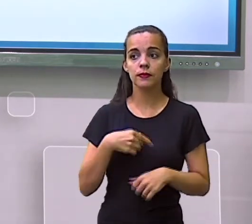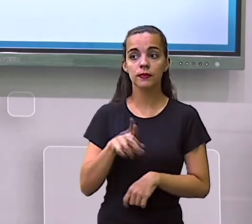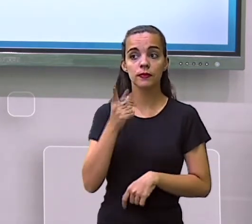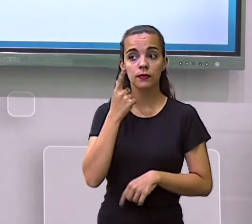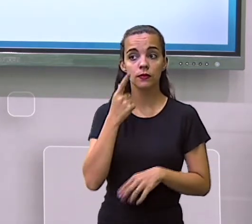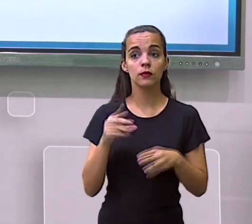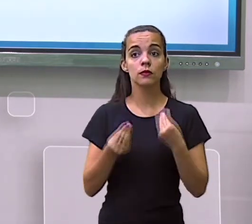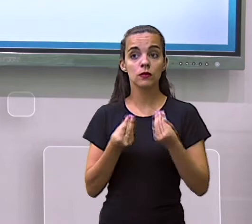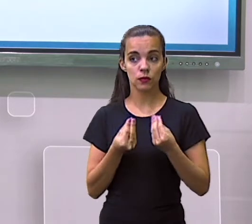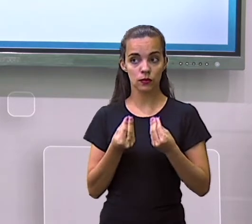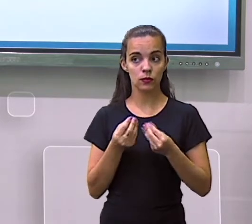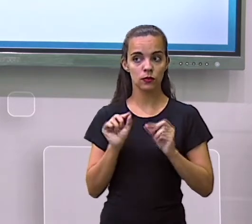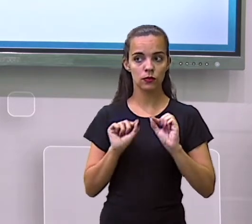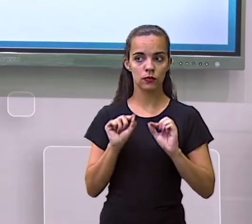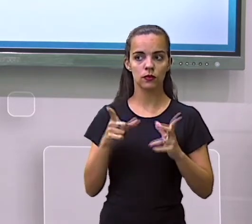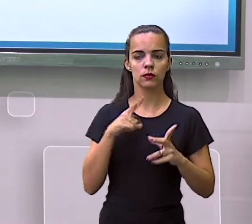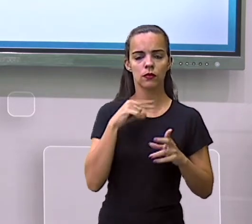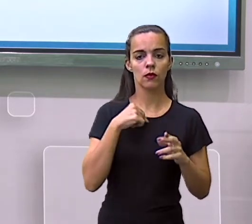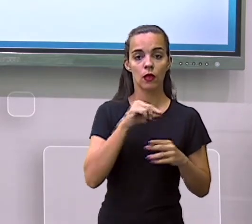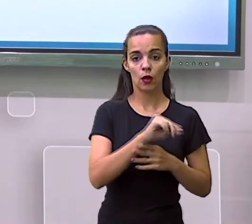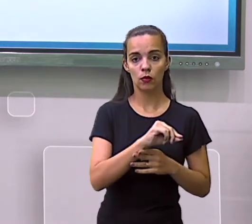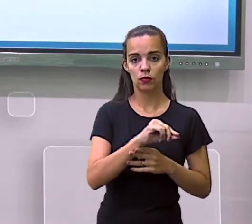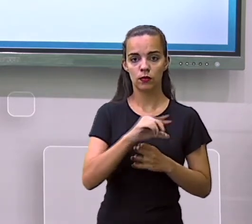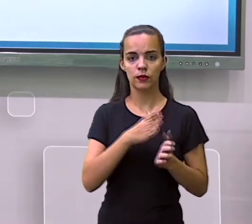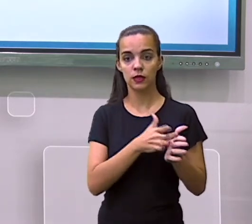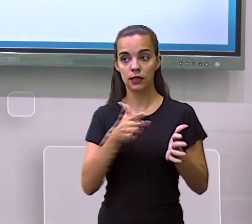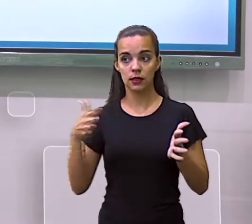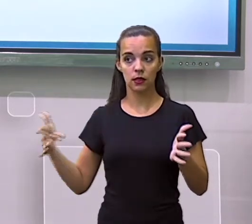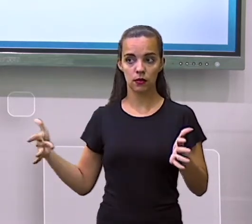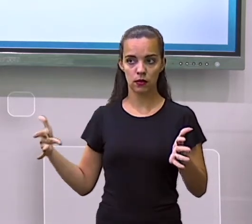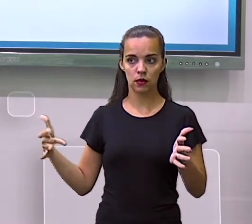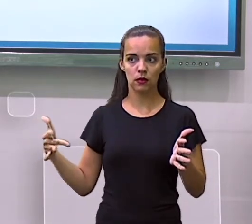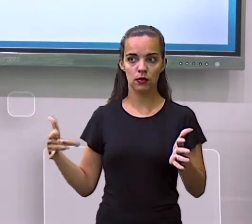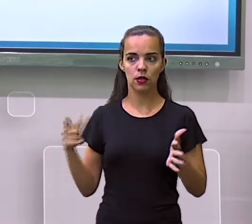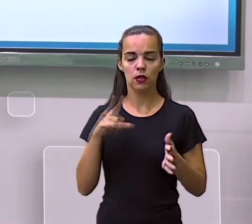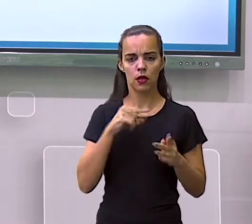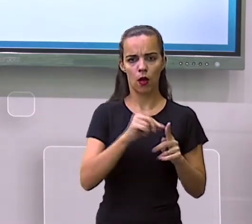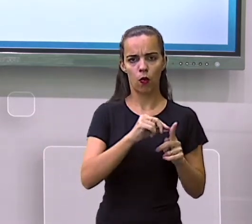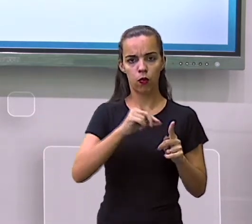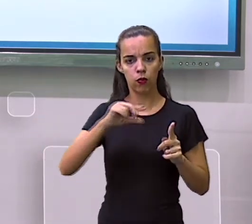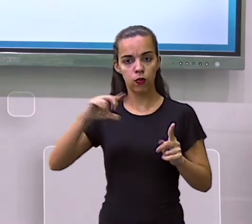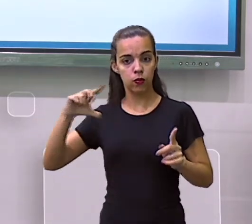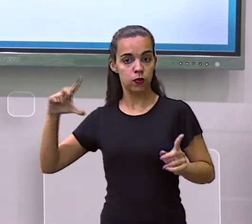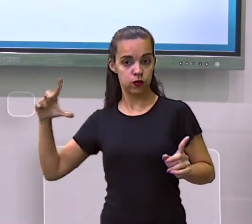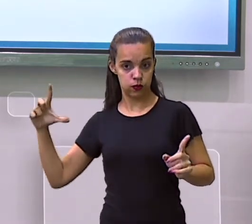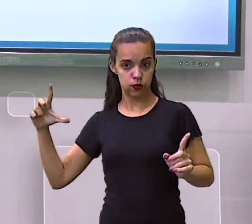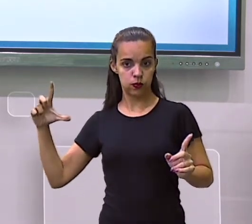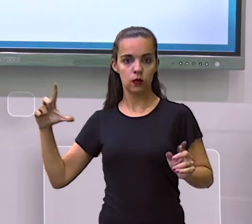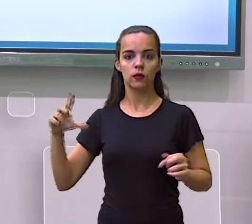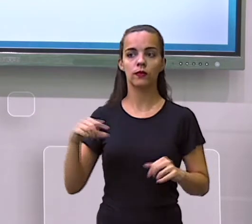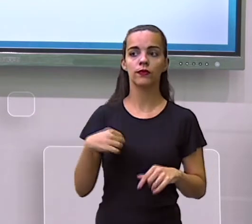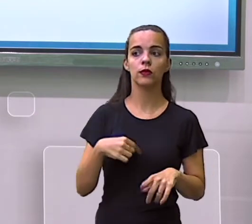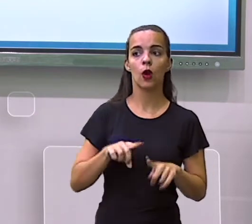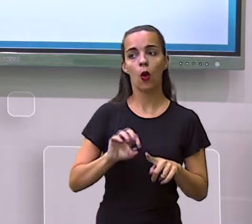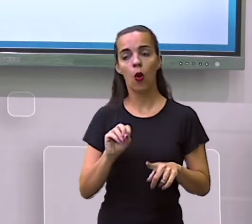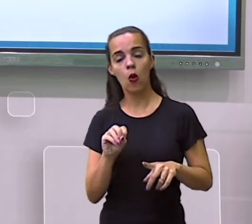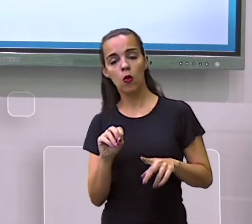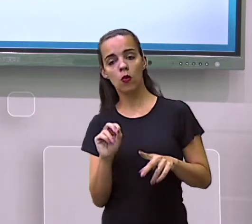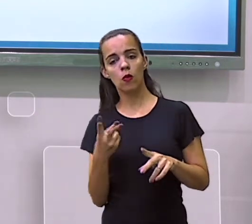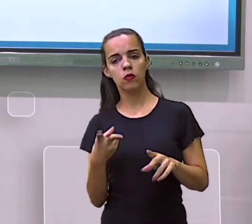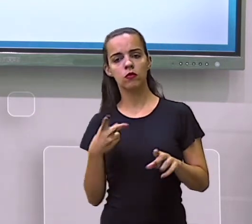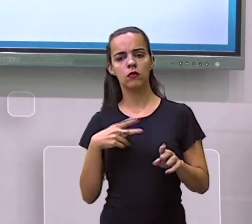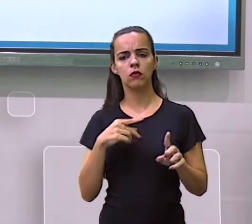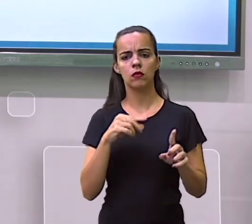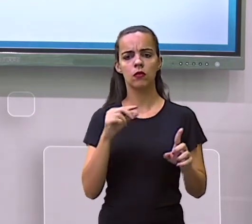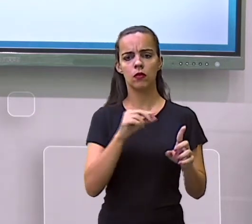vamos falar sobre duas sequências, que é a crescente e decrescente. Você já ouviu essa